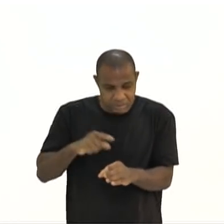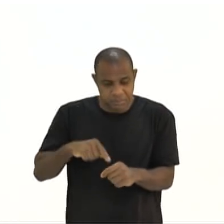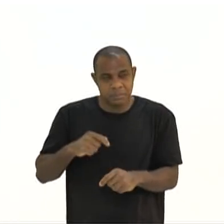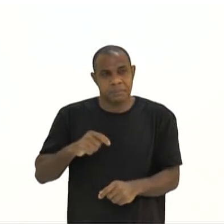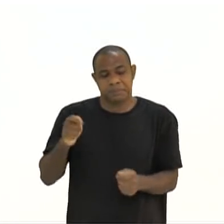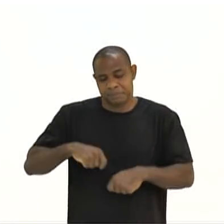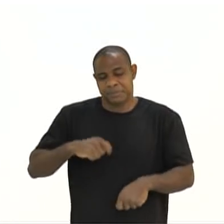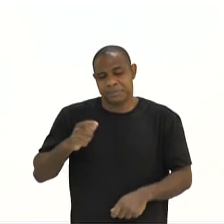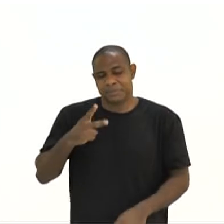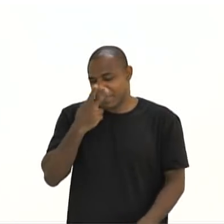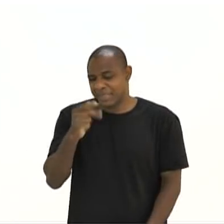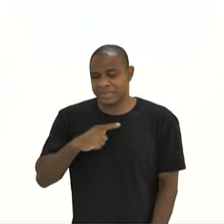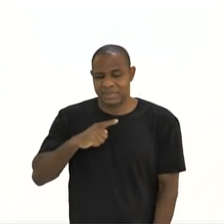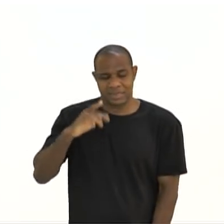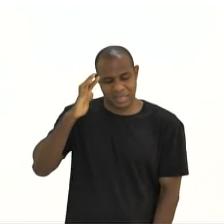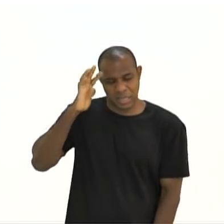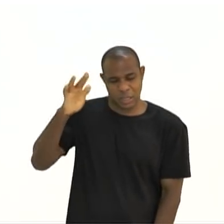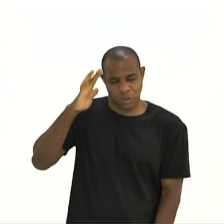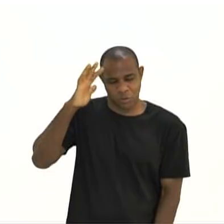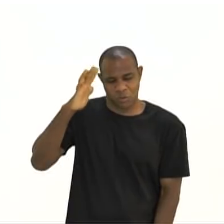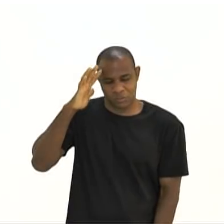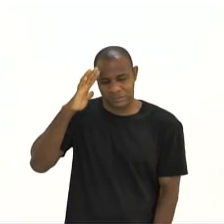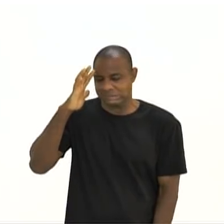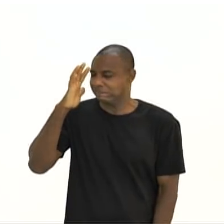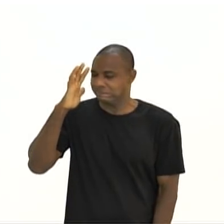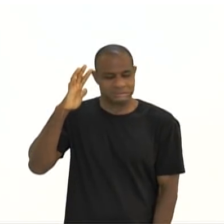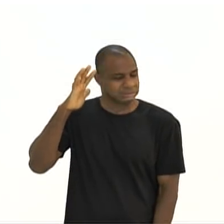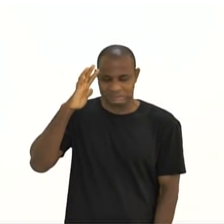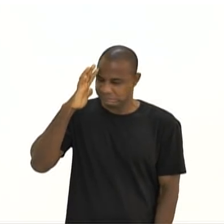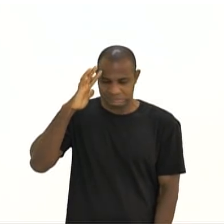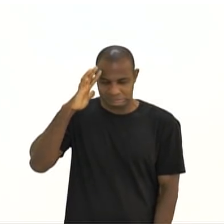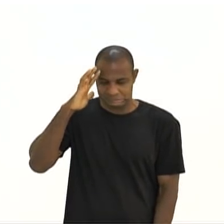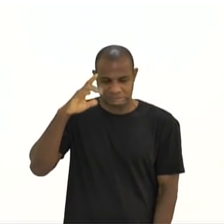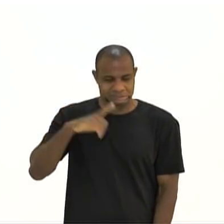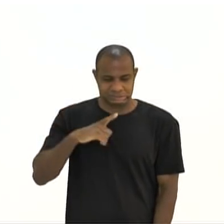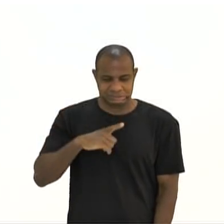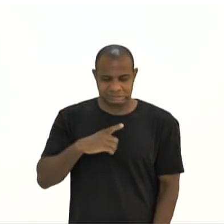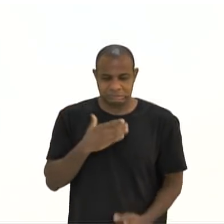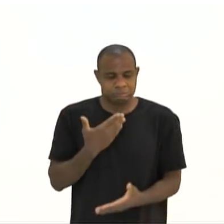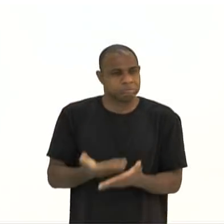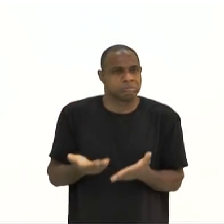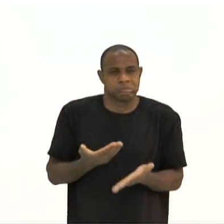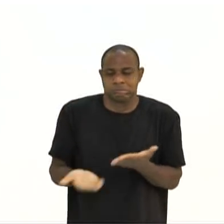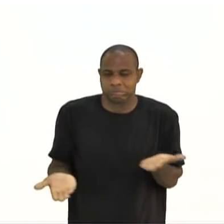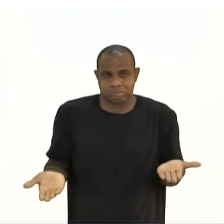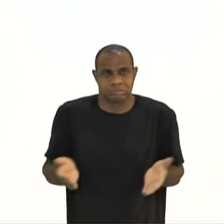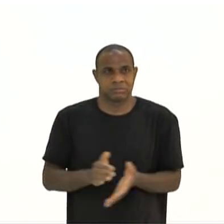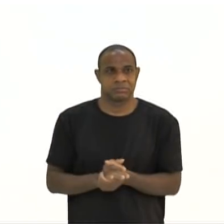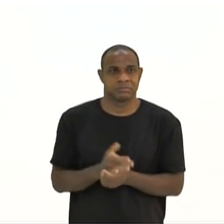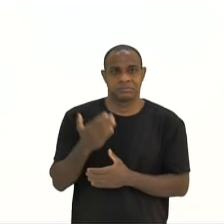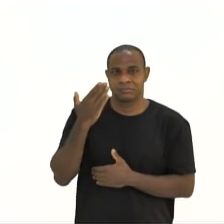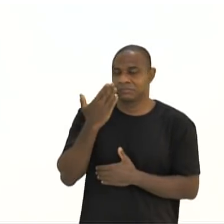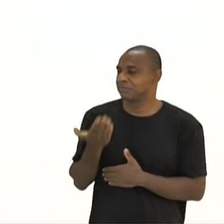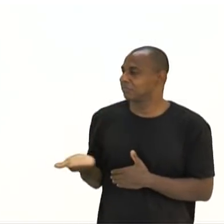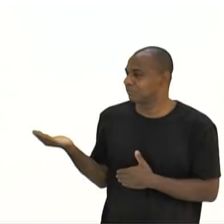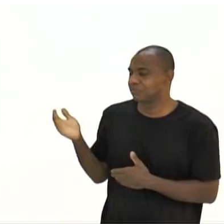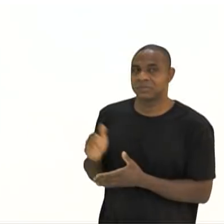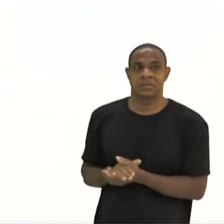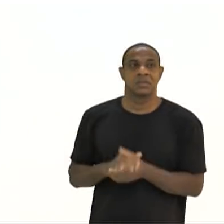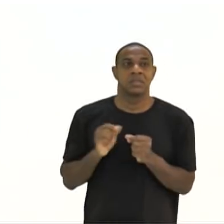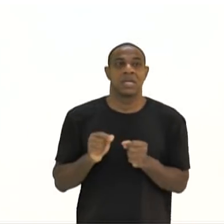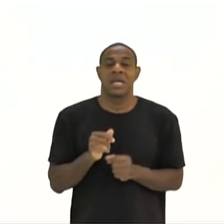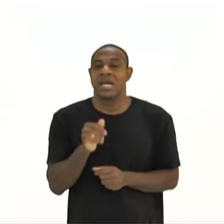se torna um pesadelo, quando a experiência sai do controle de seus criadores. Então, o que a gente tem aqui? Um exemplo